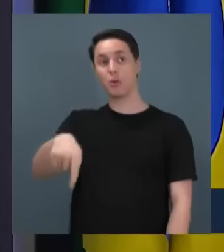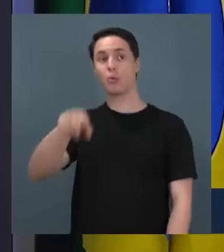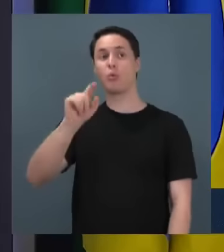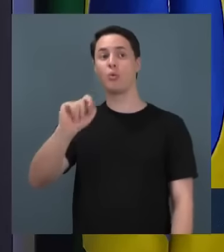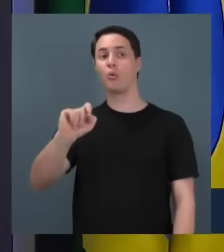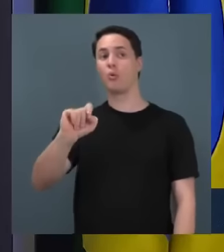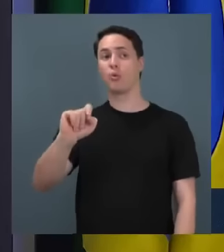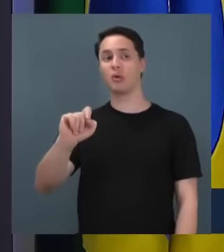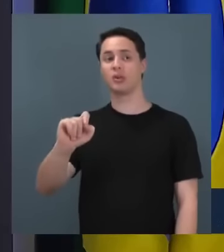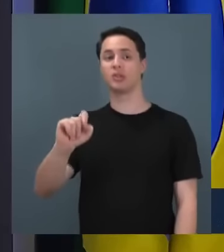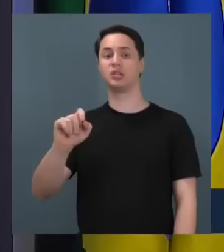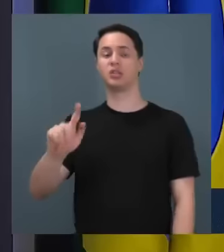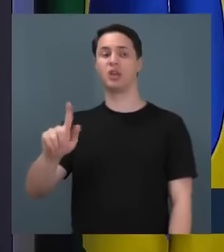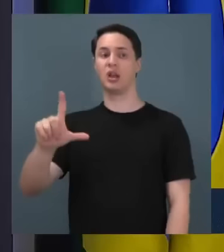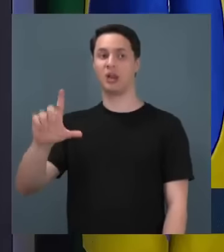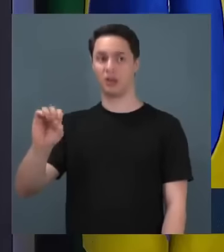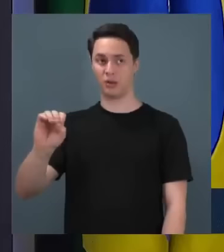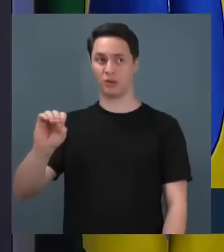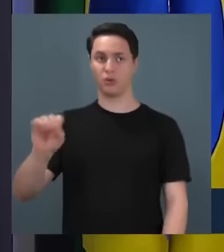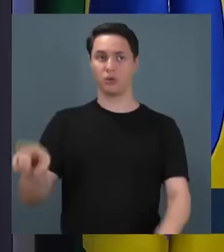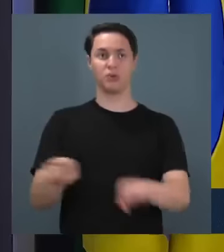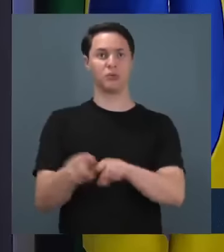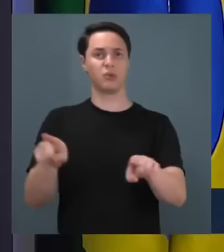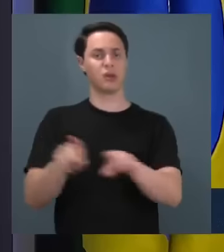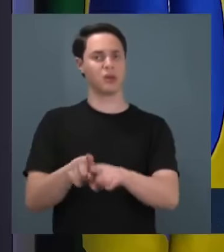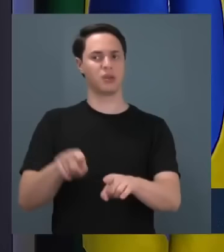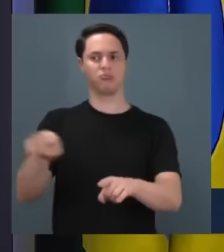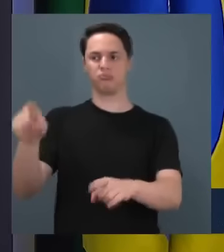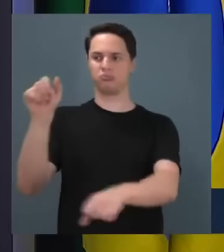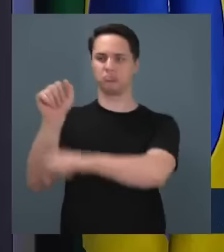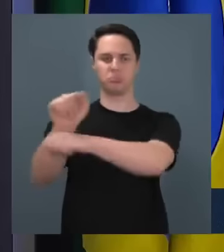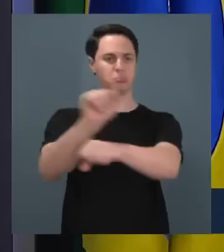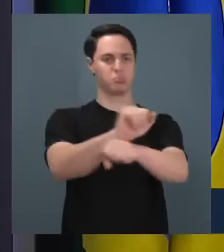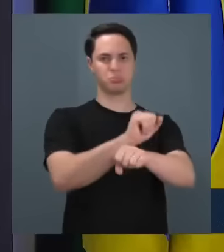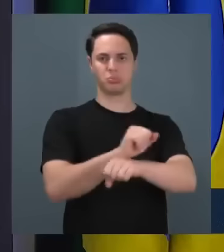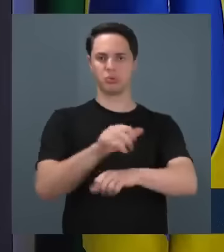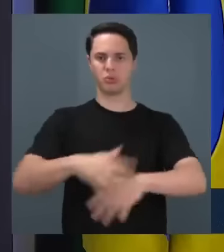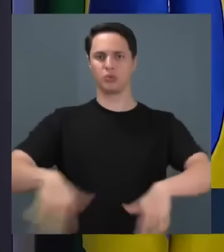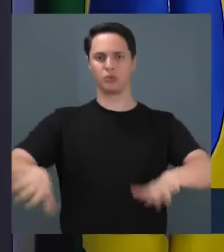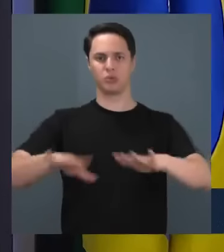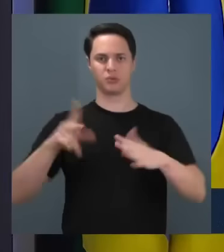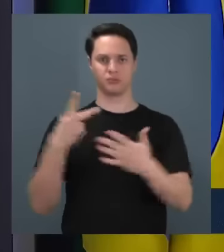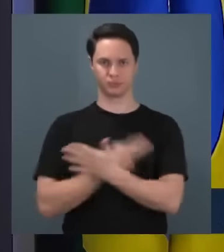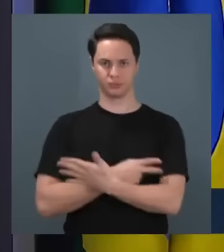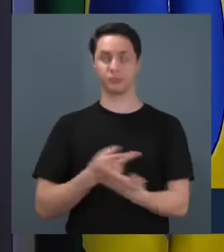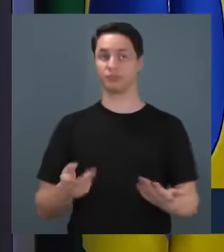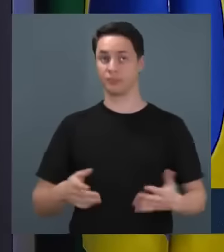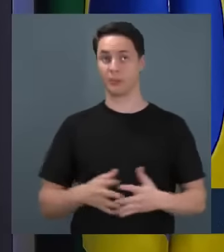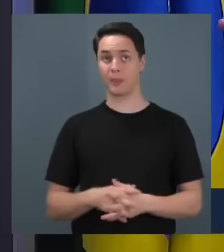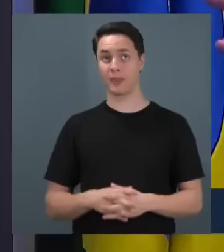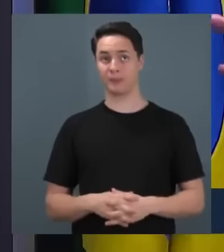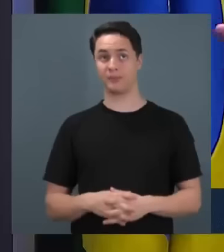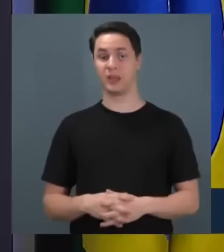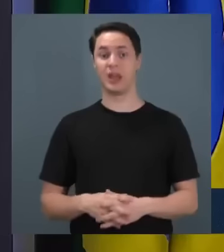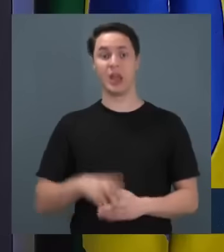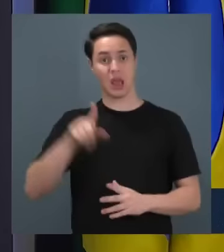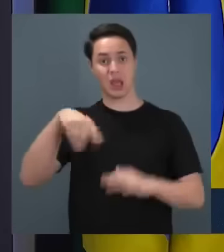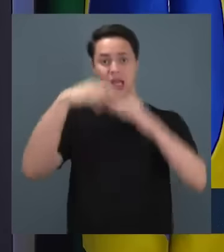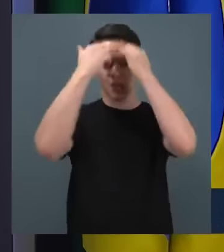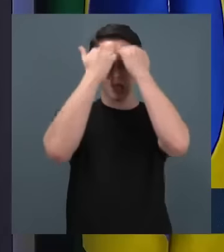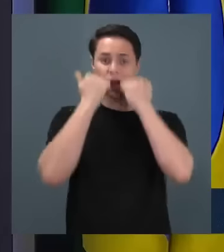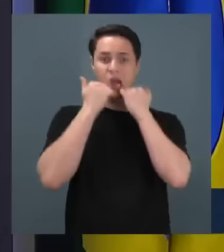decretou GLO, e teve o fim da situação dramática que estava acontecendo de terrorismo naquele